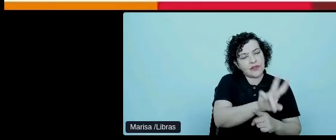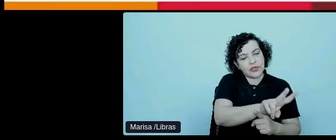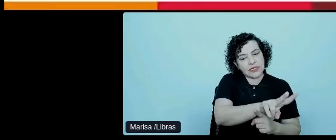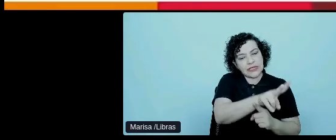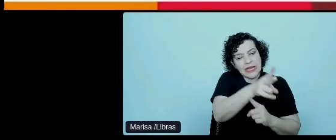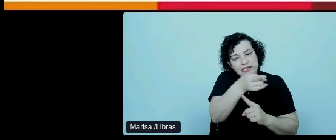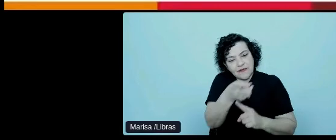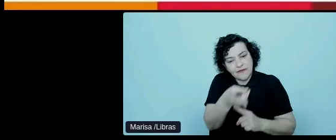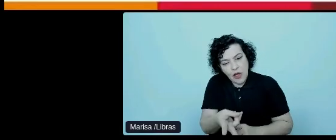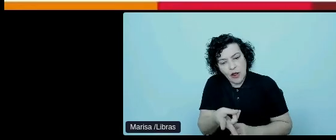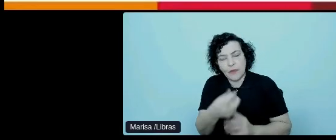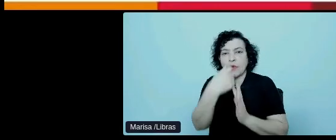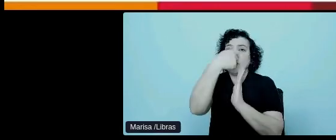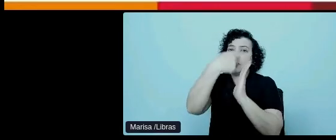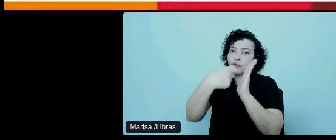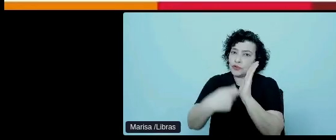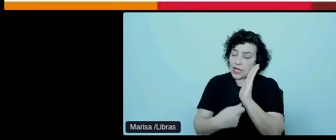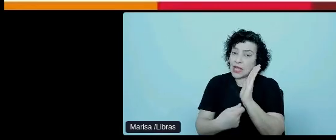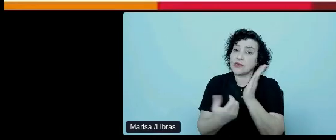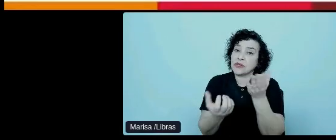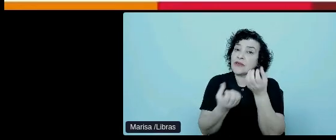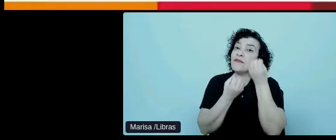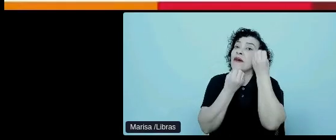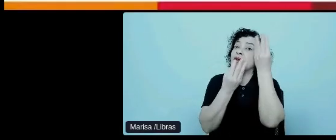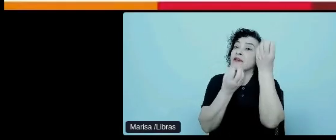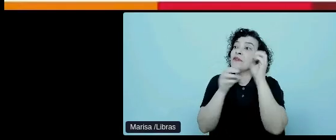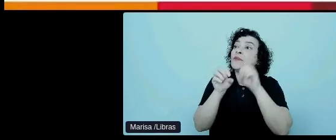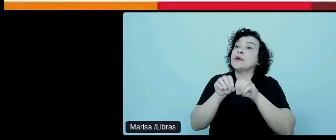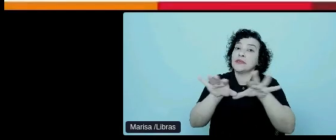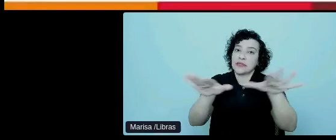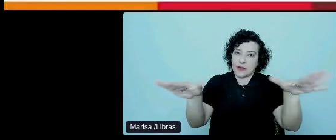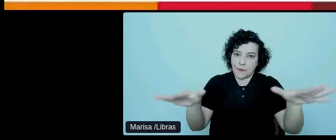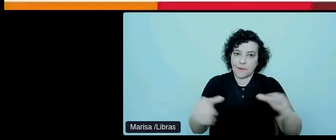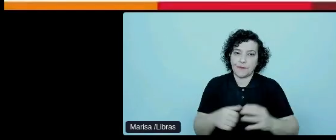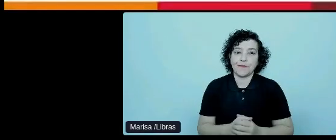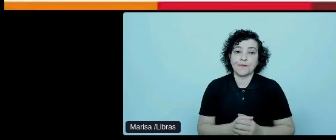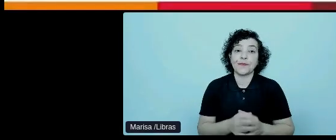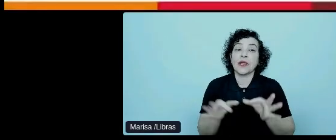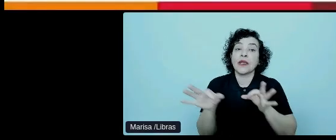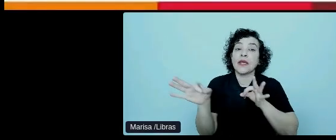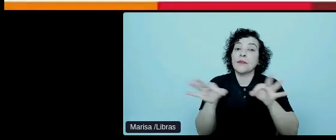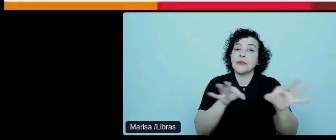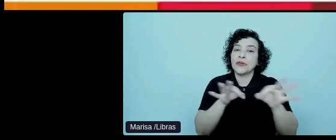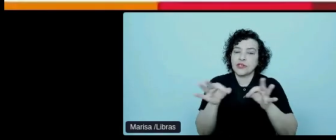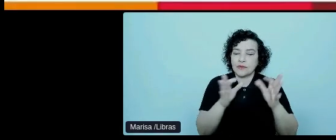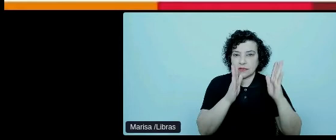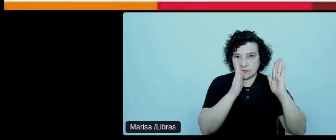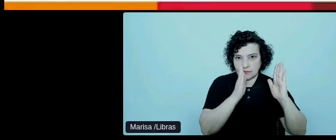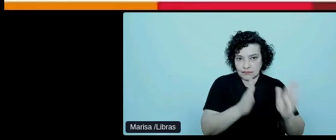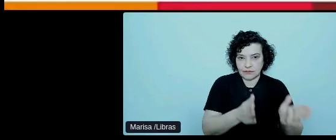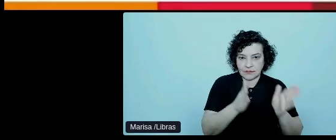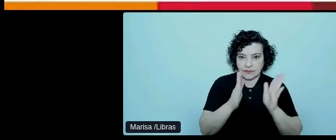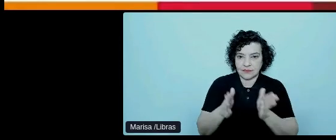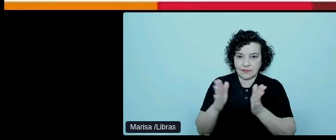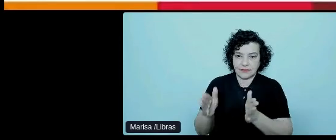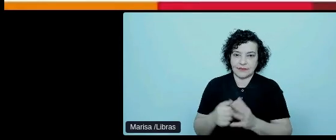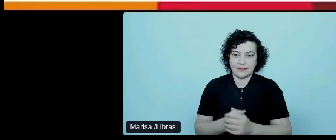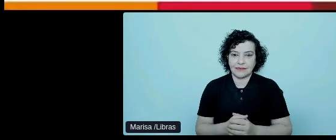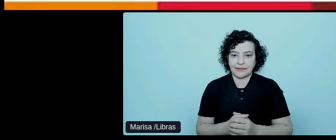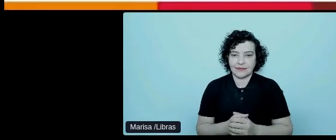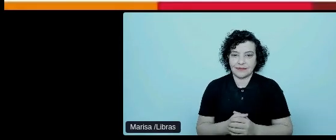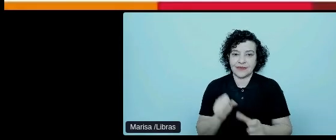passar a mesma informação para os meus usuários? E planejamento de cada etapa. Só um segundo, gente, que eu estou com falta de